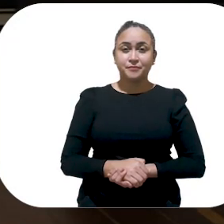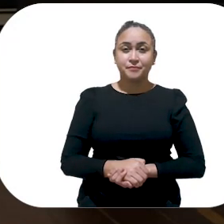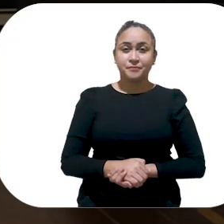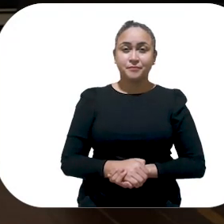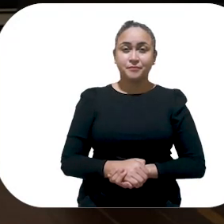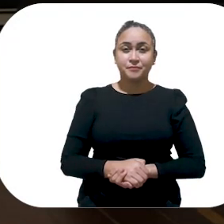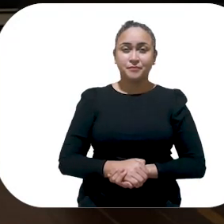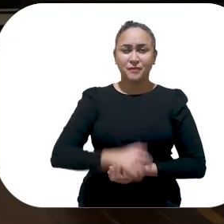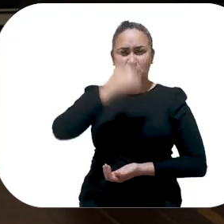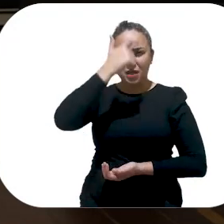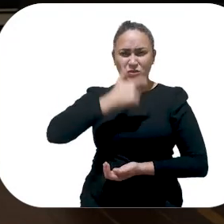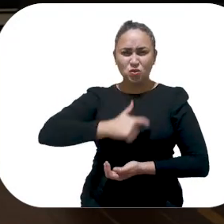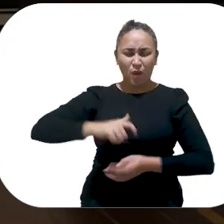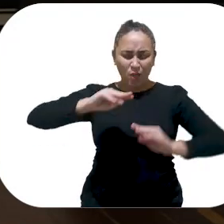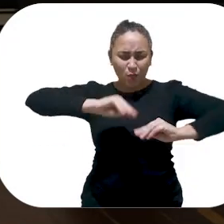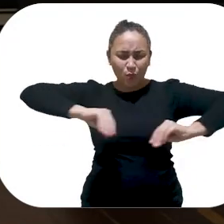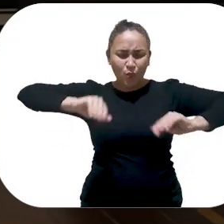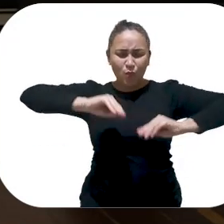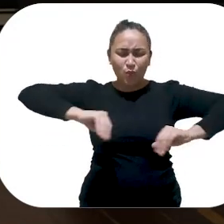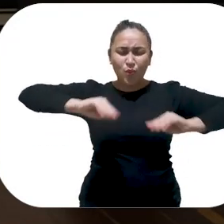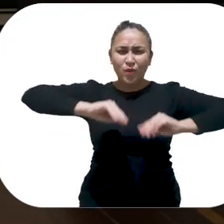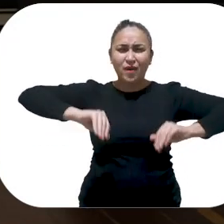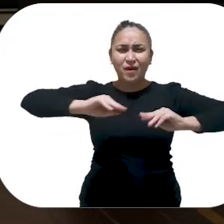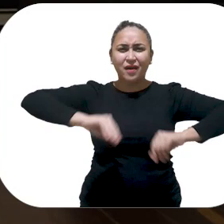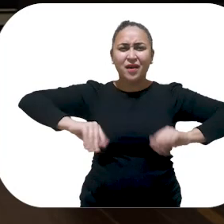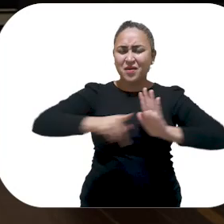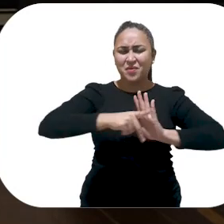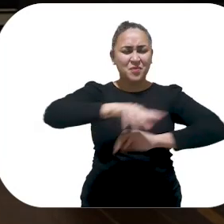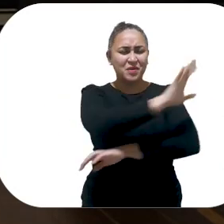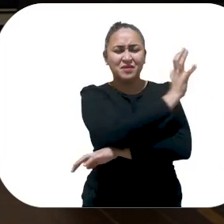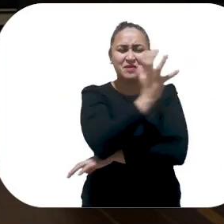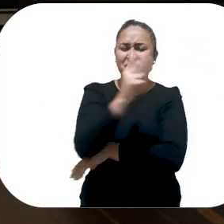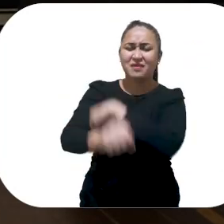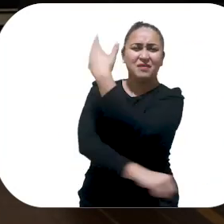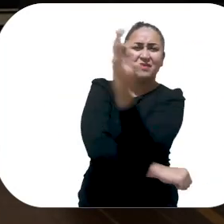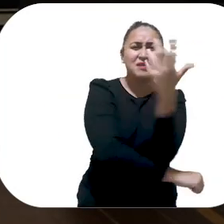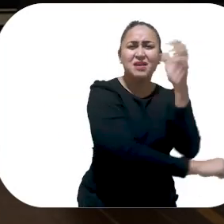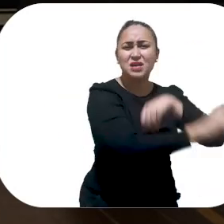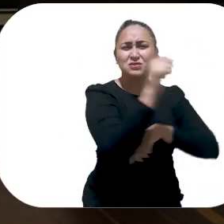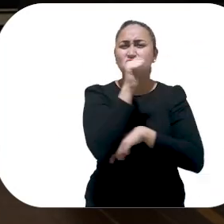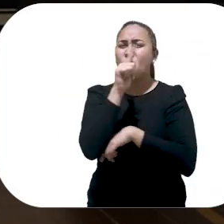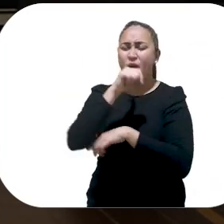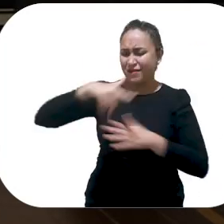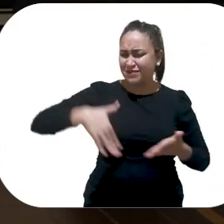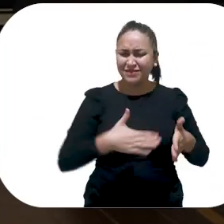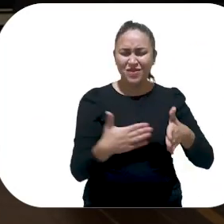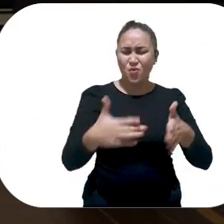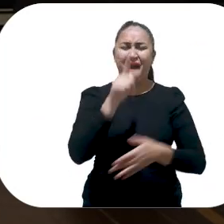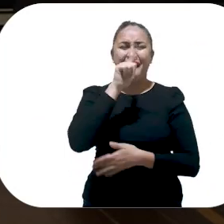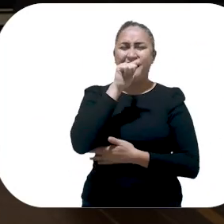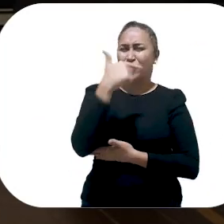Sou a cinza da floresta. Sou os rios sem água, sou